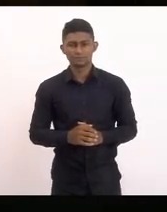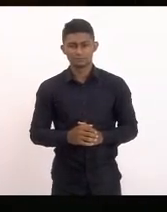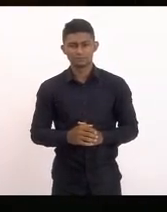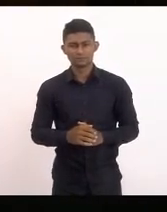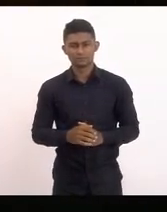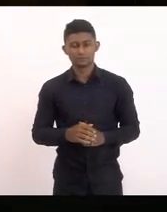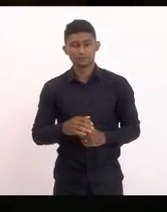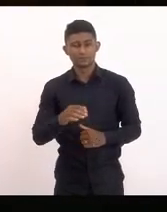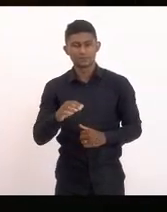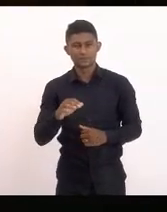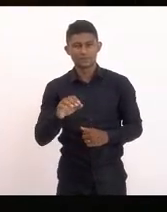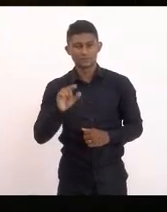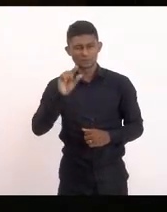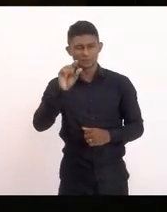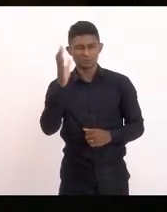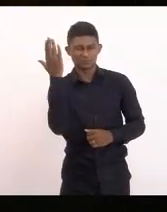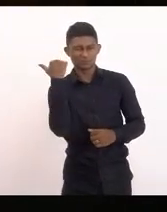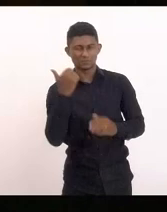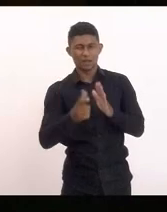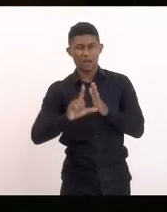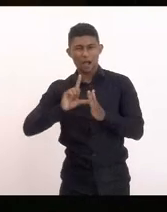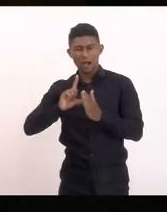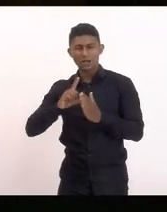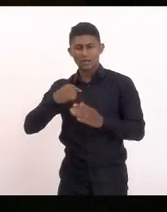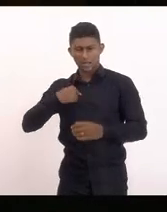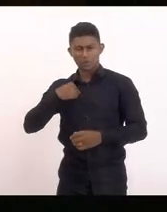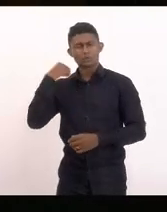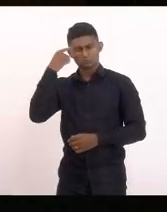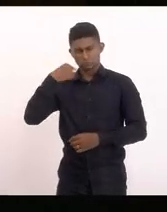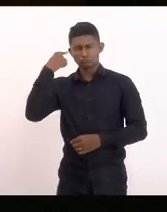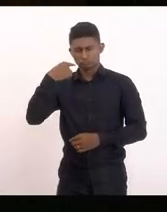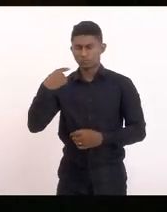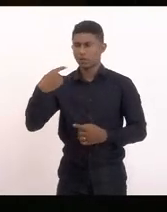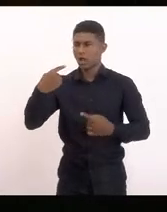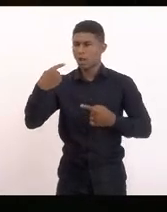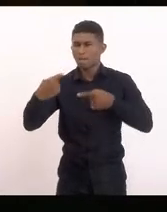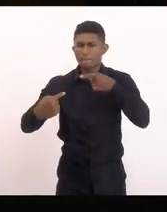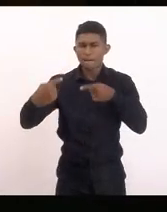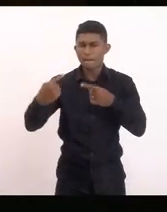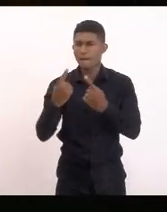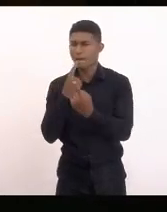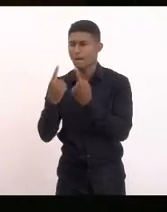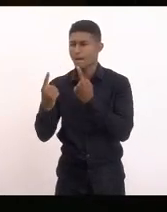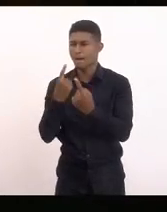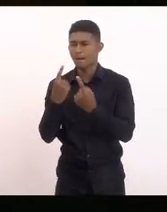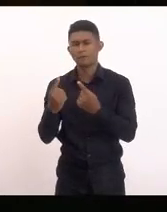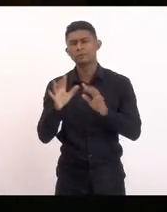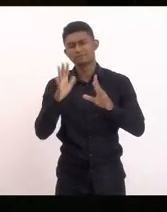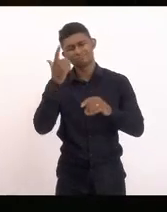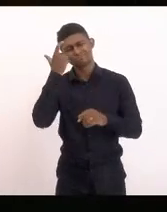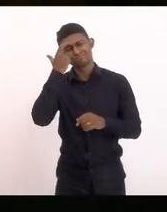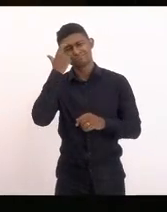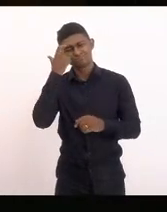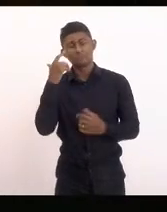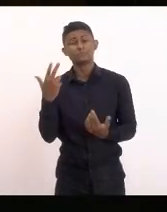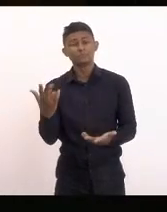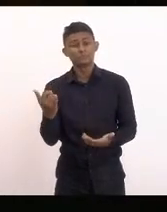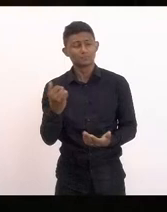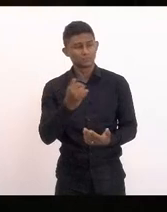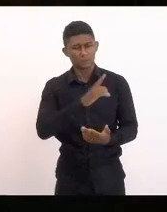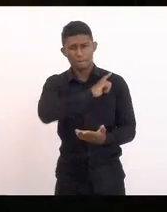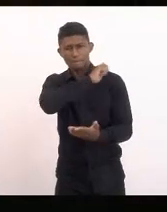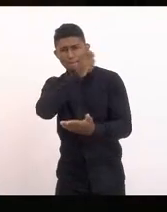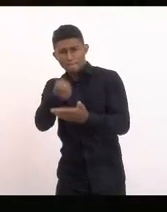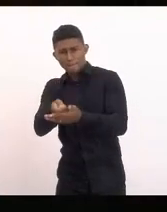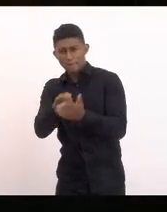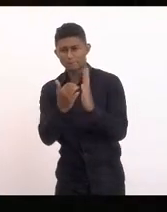Ainda cedo, vinha discutindo, e como advogado que sou, para você gerar aumento de despesas